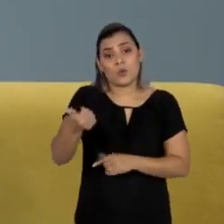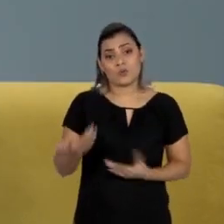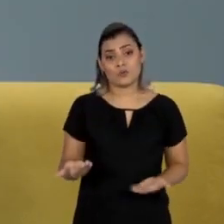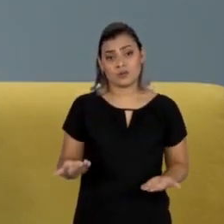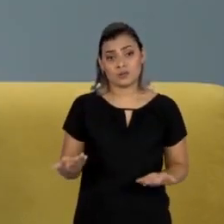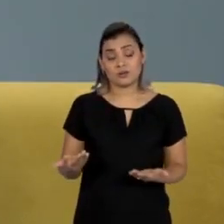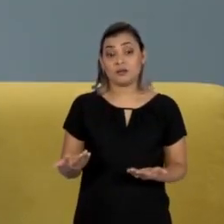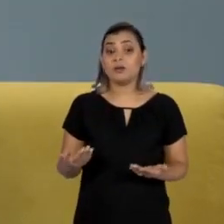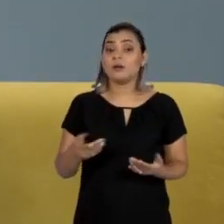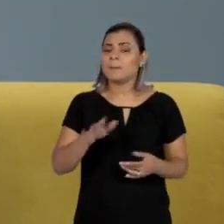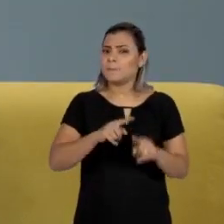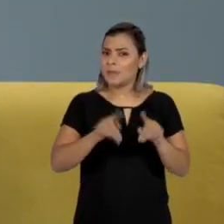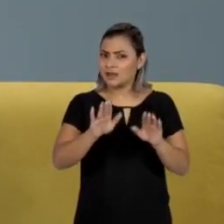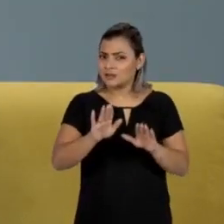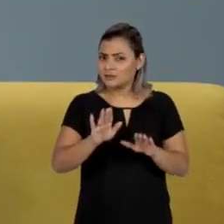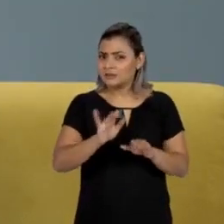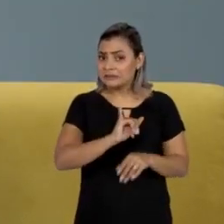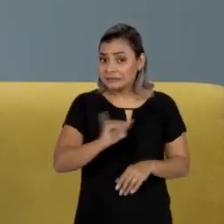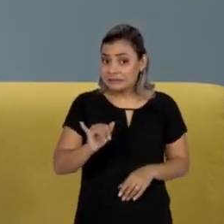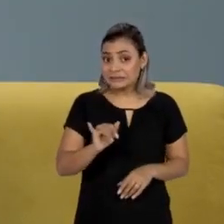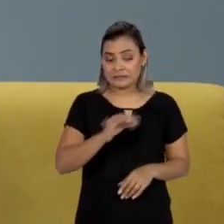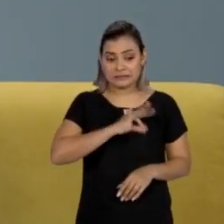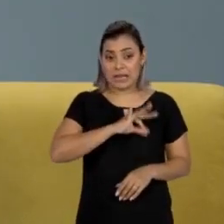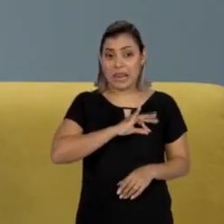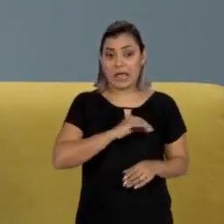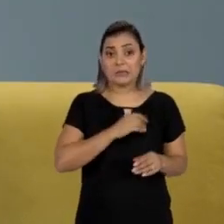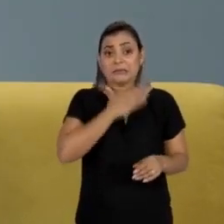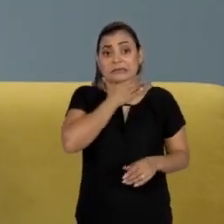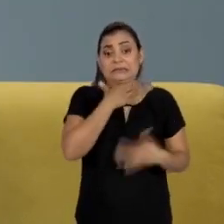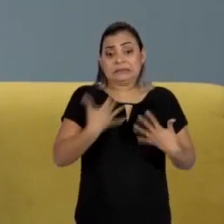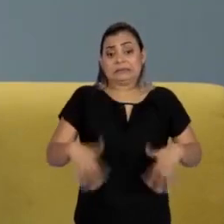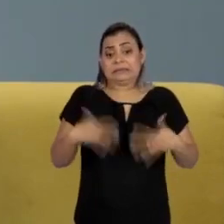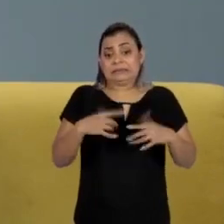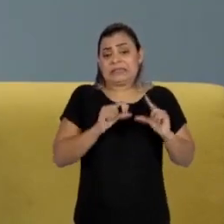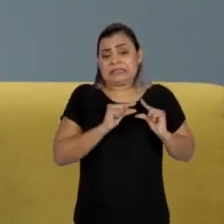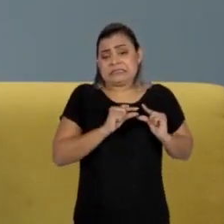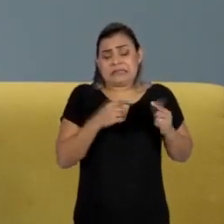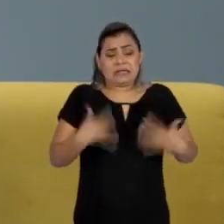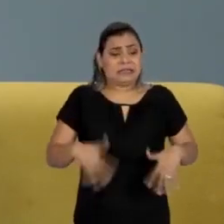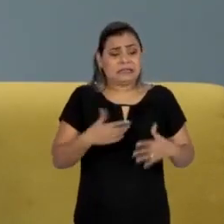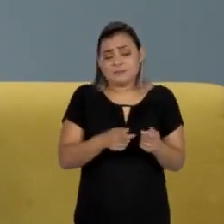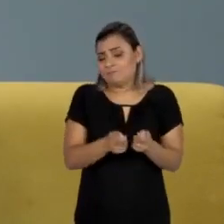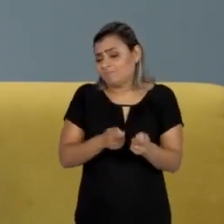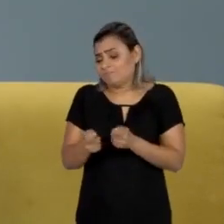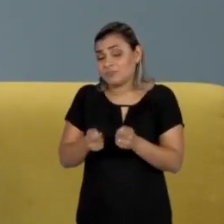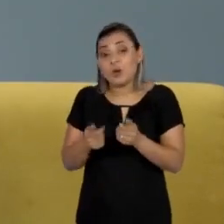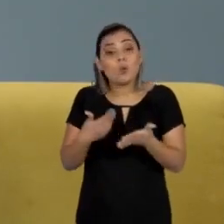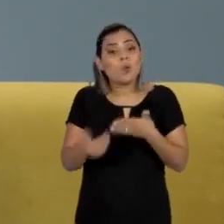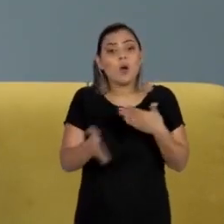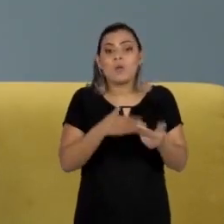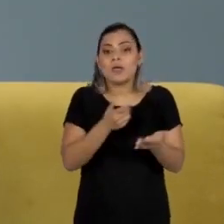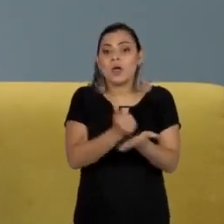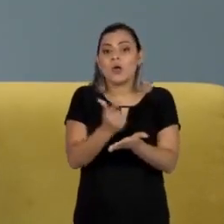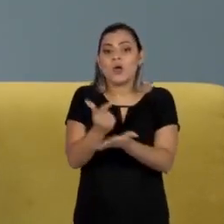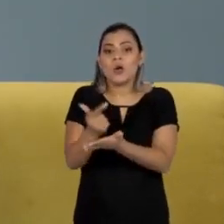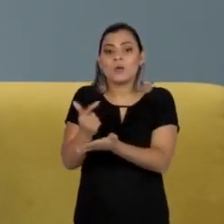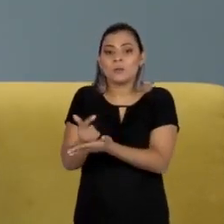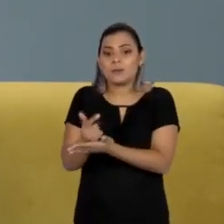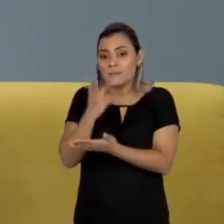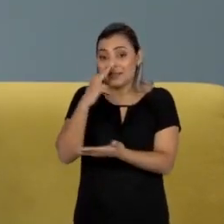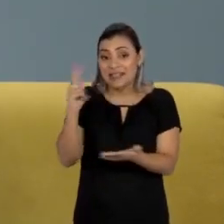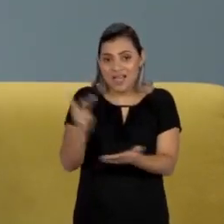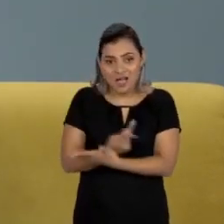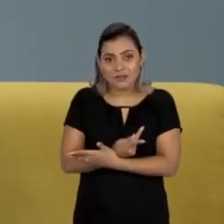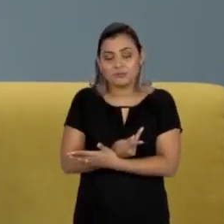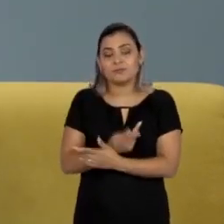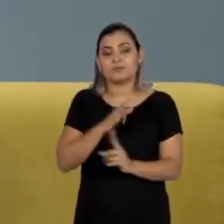importante a gente pensar que quando a renda está muito estrangulada, qualquer consumo qualquer tipo de consumismo não pensado vai